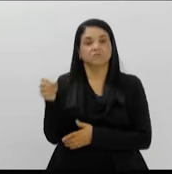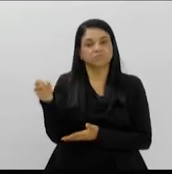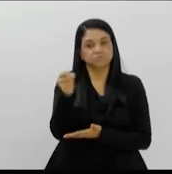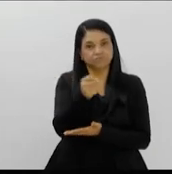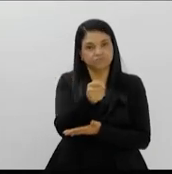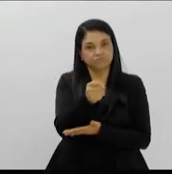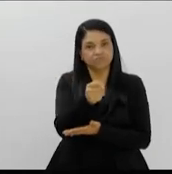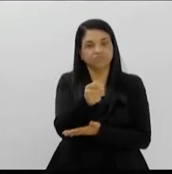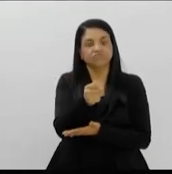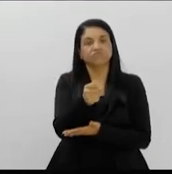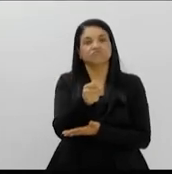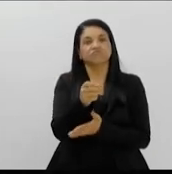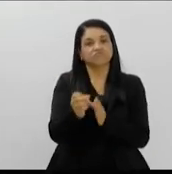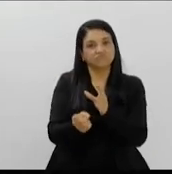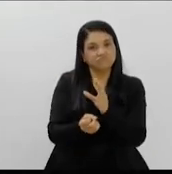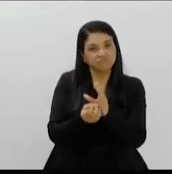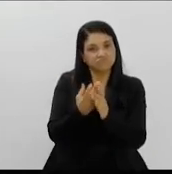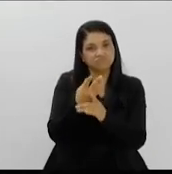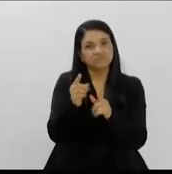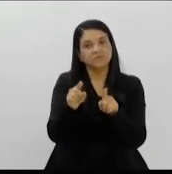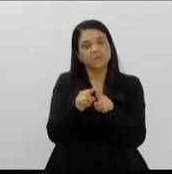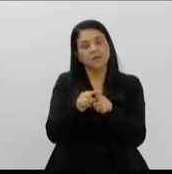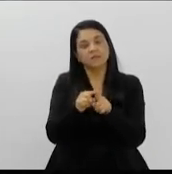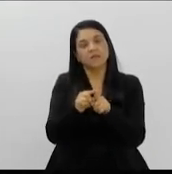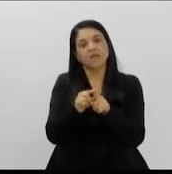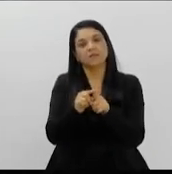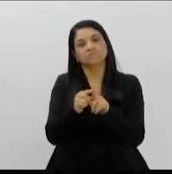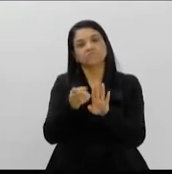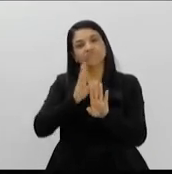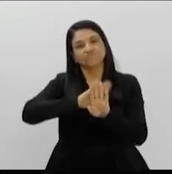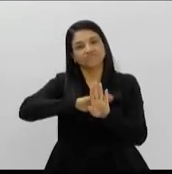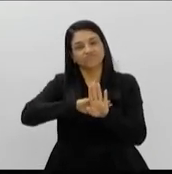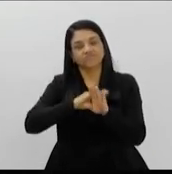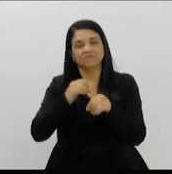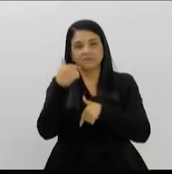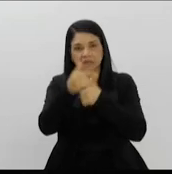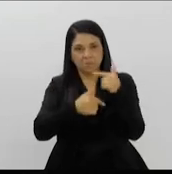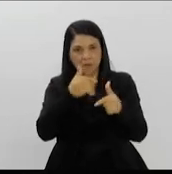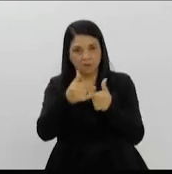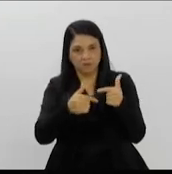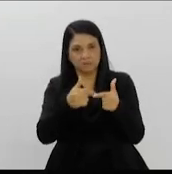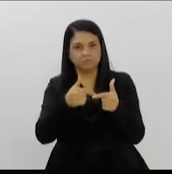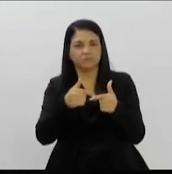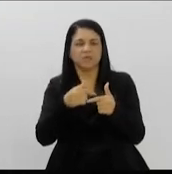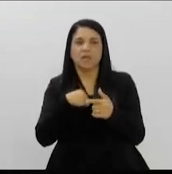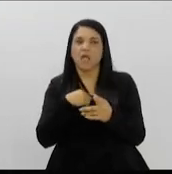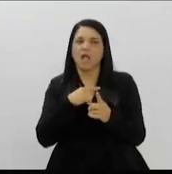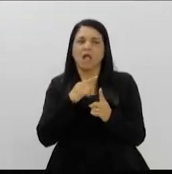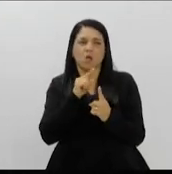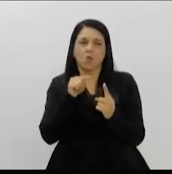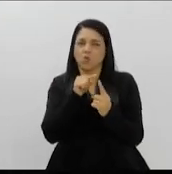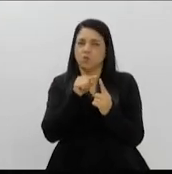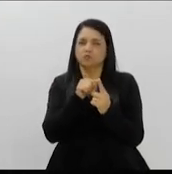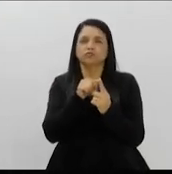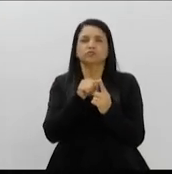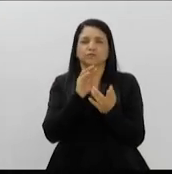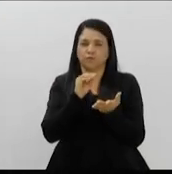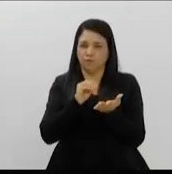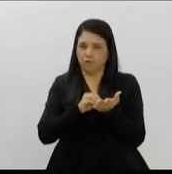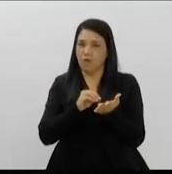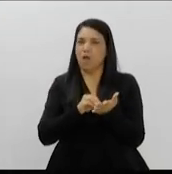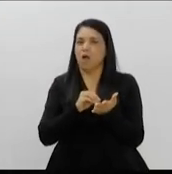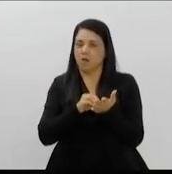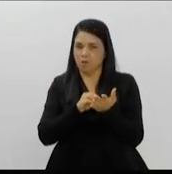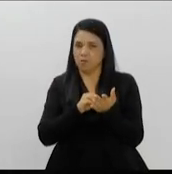a gente cria também empregos indiretos. É lógico que a gente ainda está muito longe do ideal, está muito longe daquilo